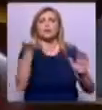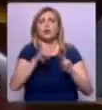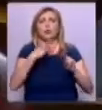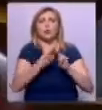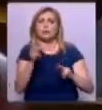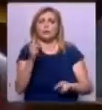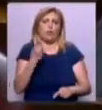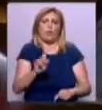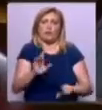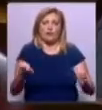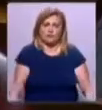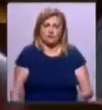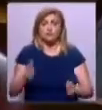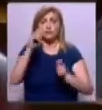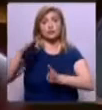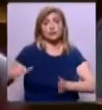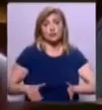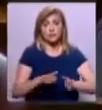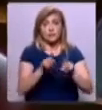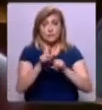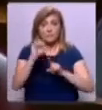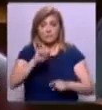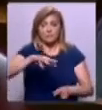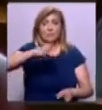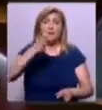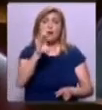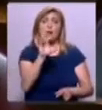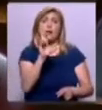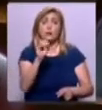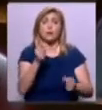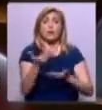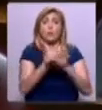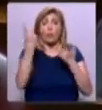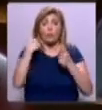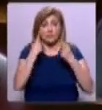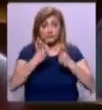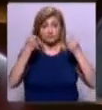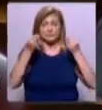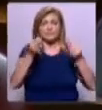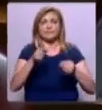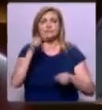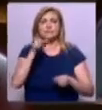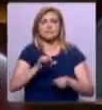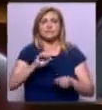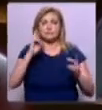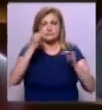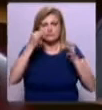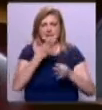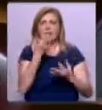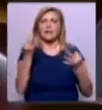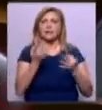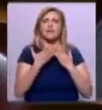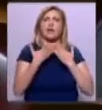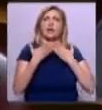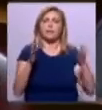estratégia de política macroeconómica que ontem foi apresentada é uma estratégia coerente, credível,